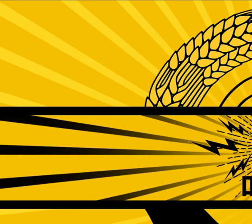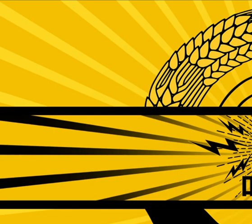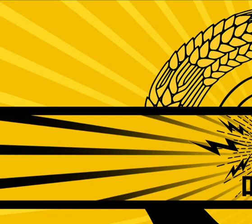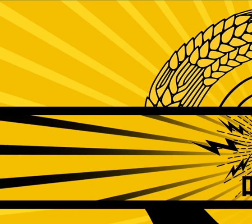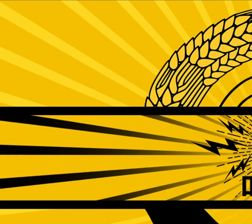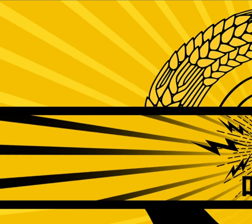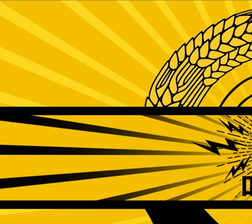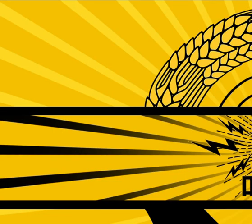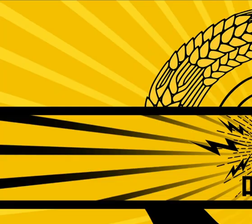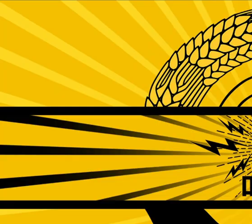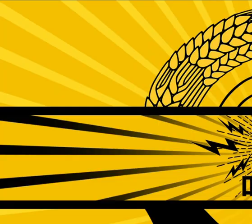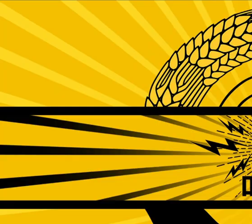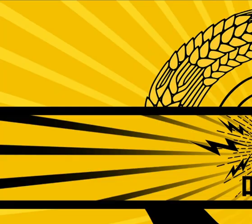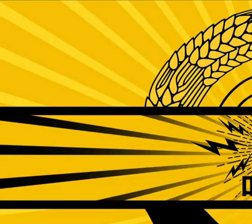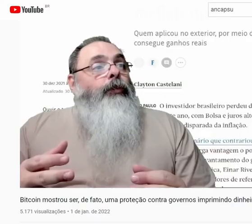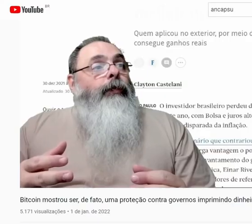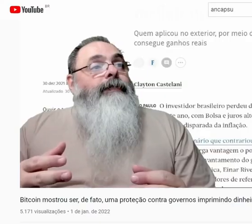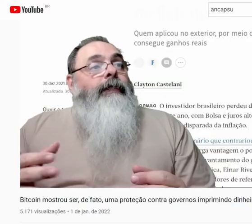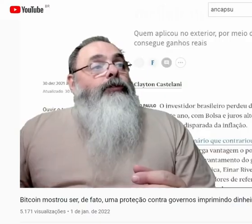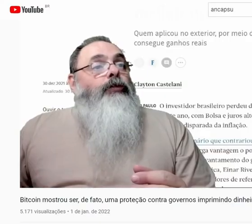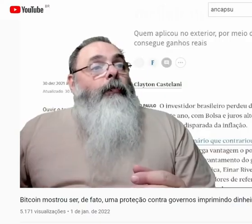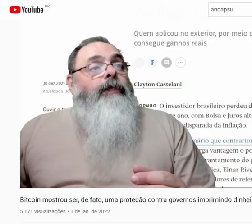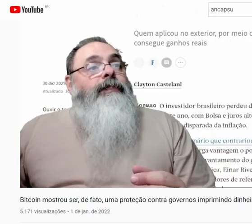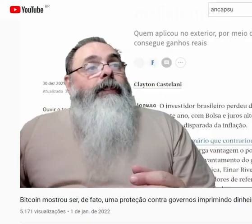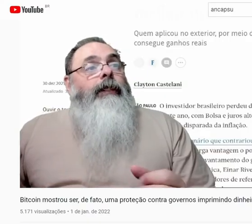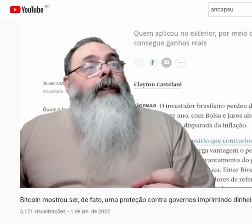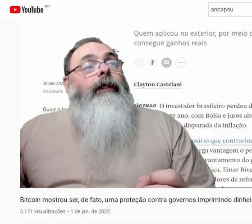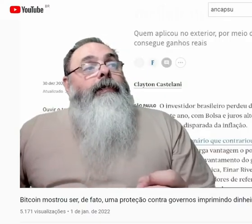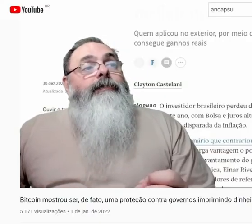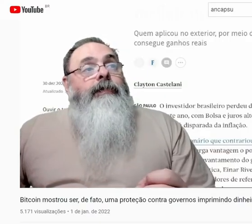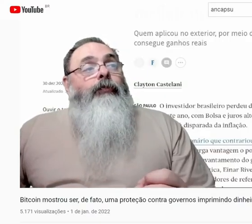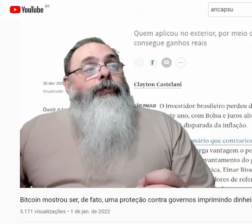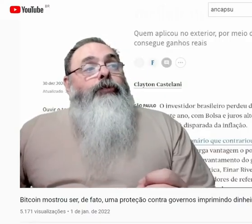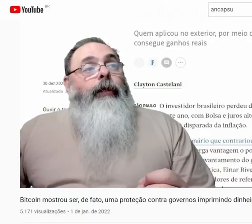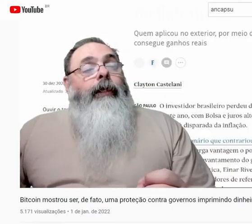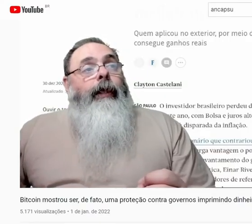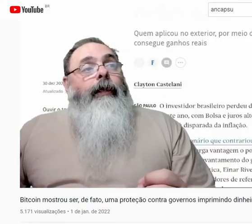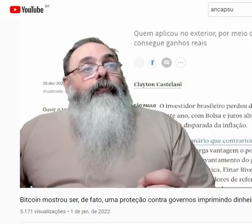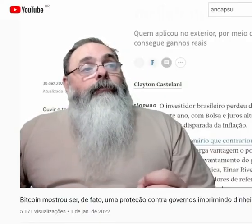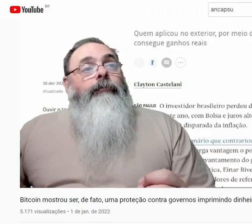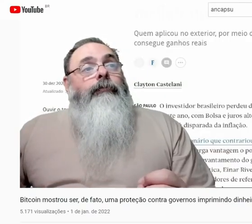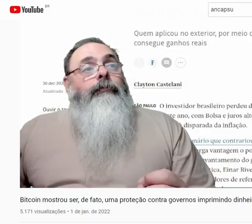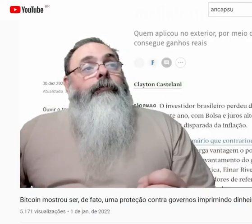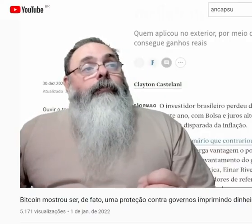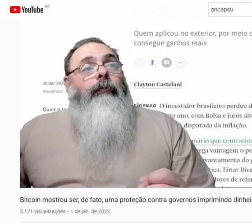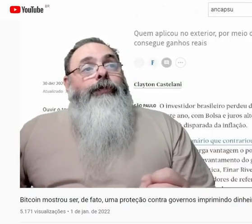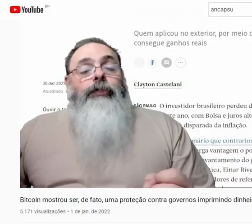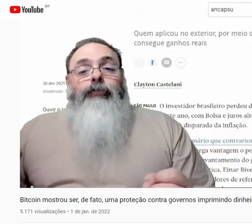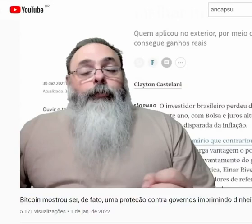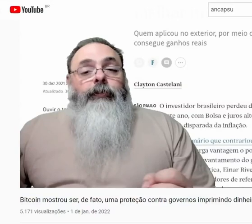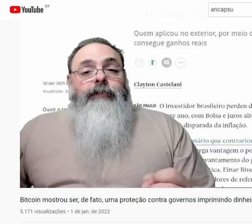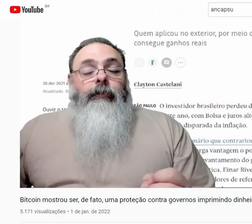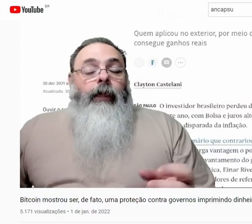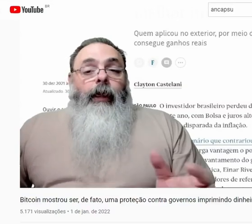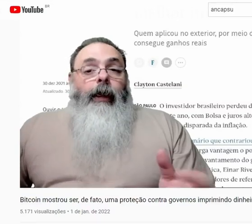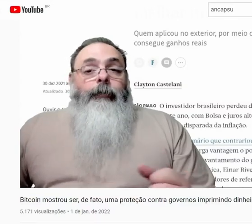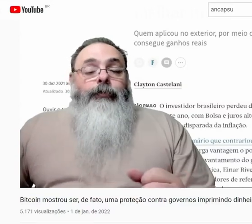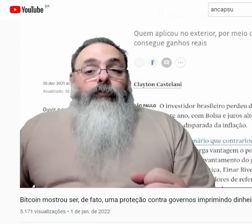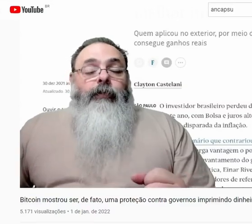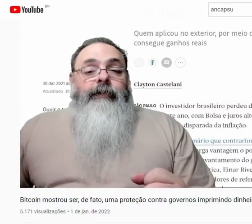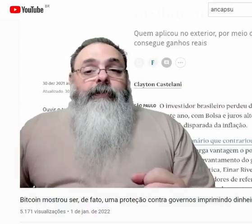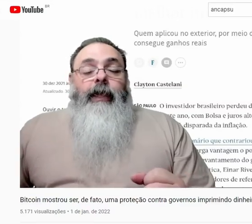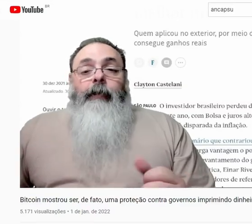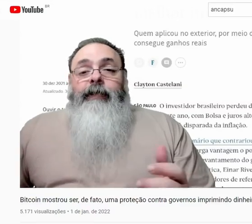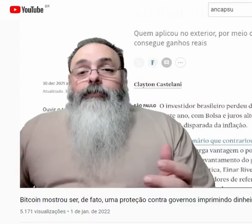Obrigado por assistir o vídeo até o final. Além de curtir, compartilhar e se inscrever no canal, considere se tornar patrocinador com